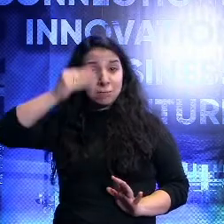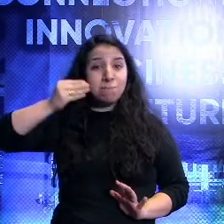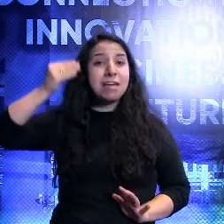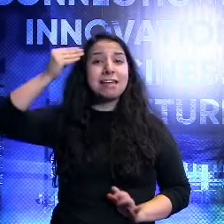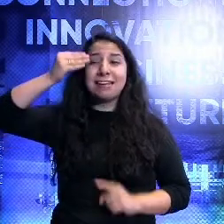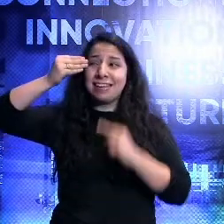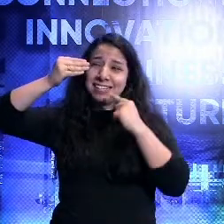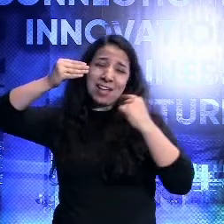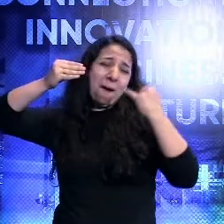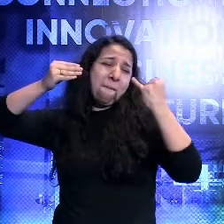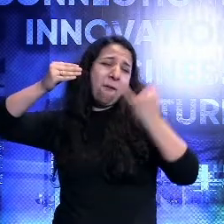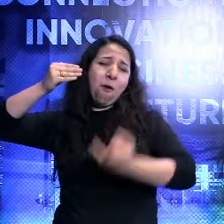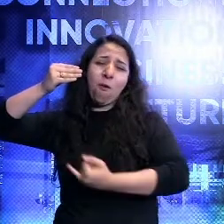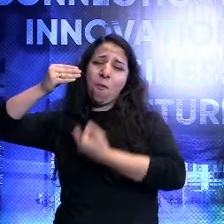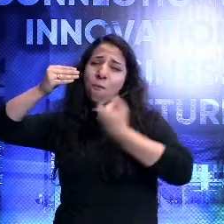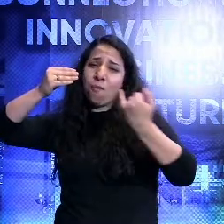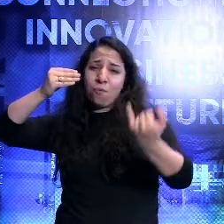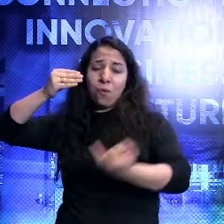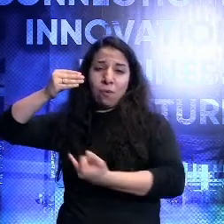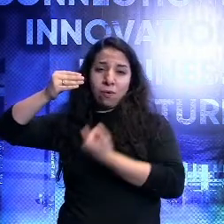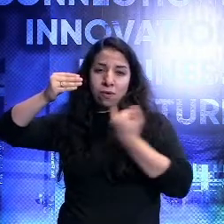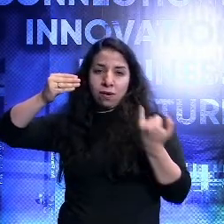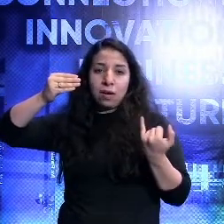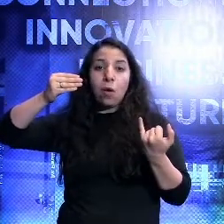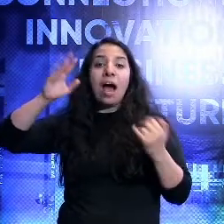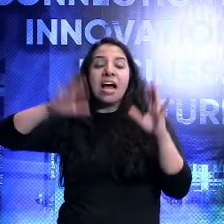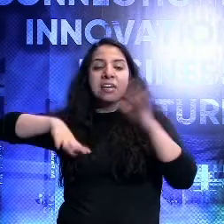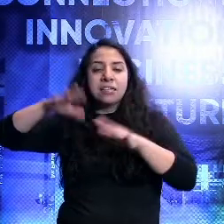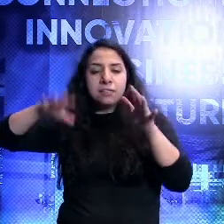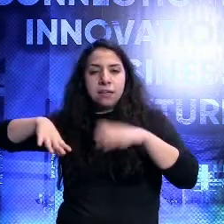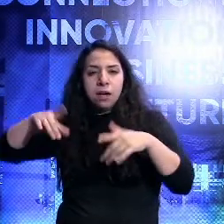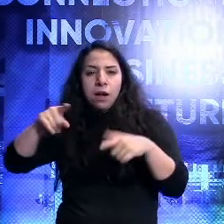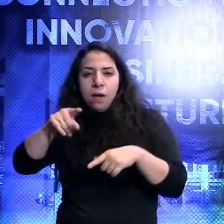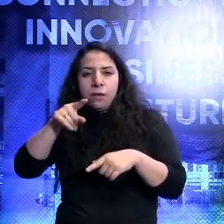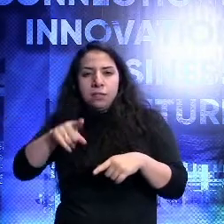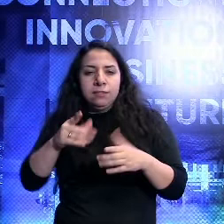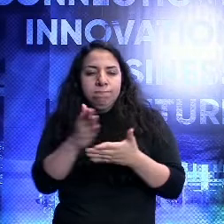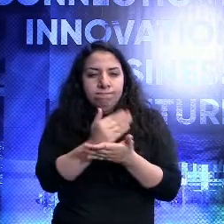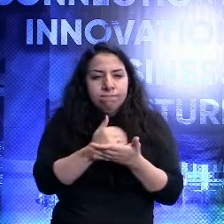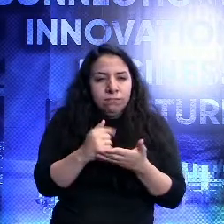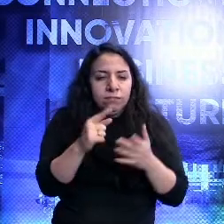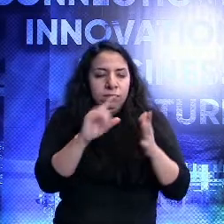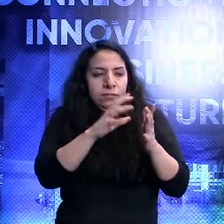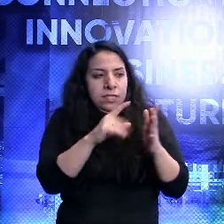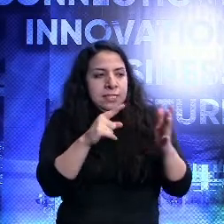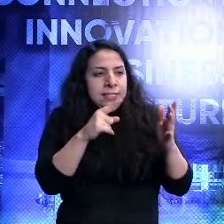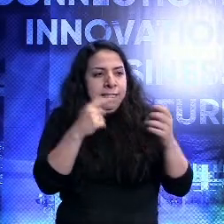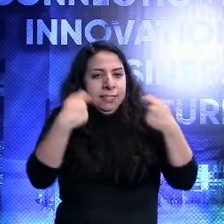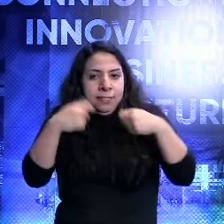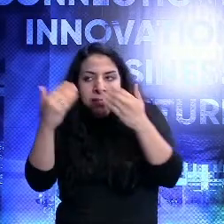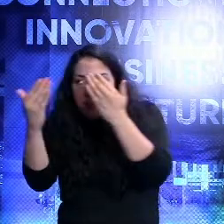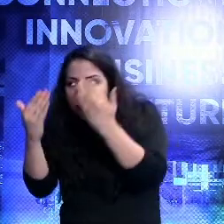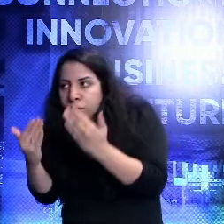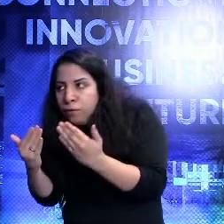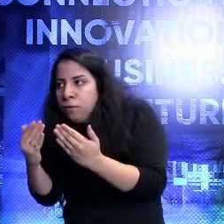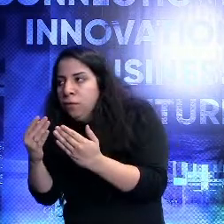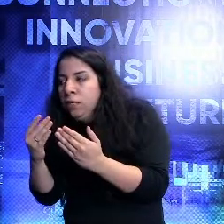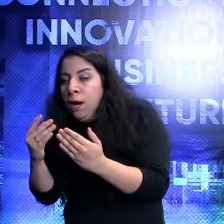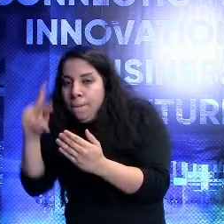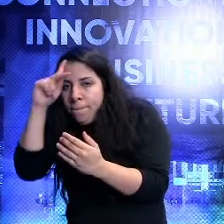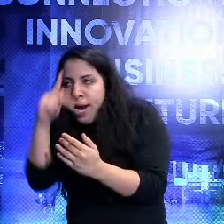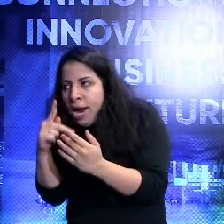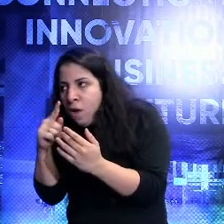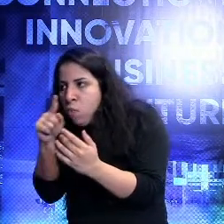ter informações que vêm dos dados e que precisam de uma análise crítica, e essa análise crítica vem da sua experiência. O que não dá é você